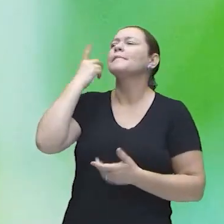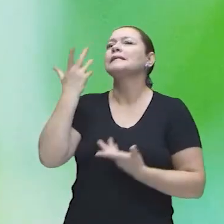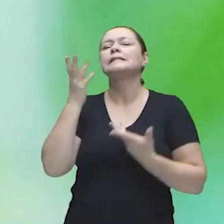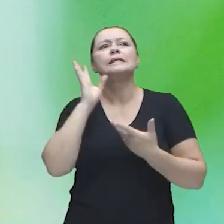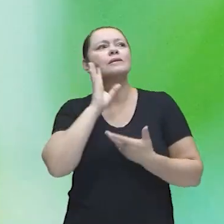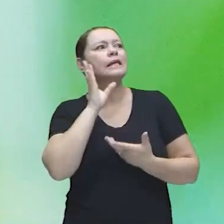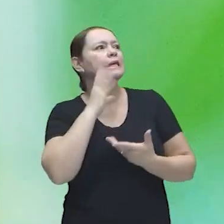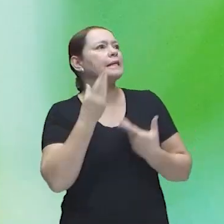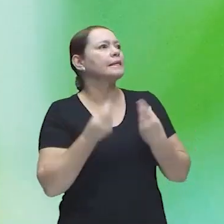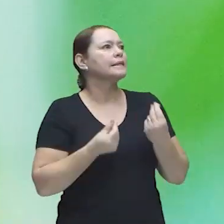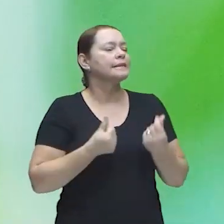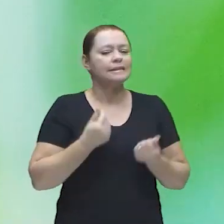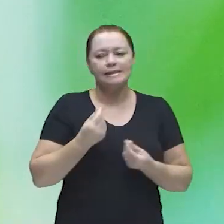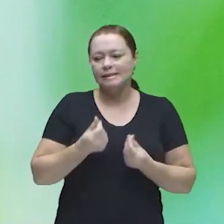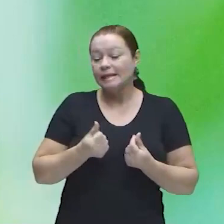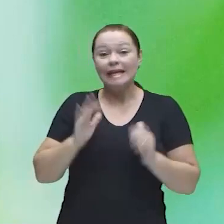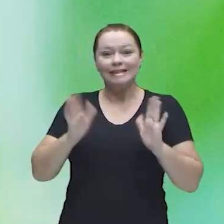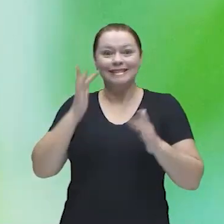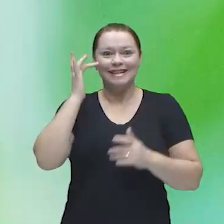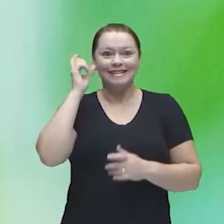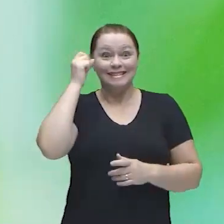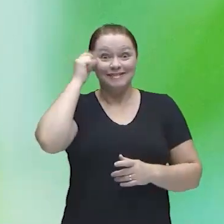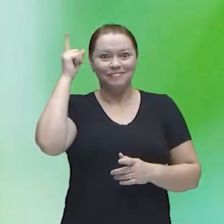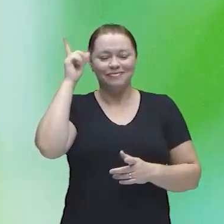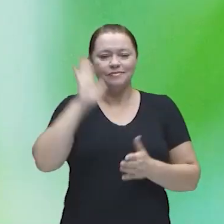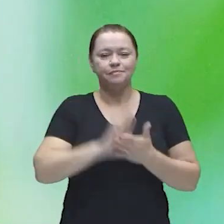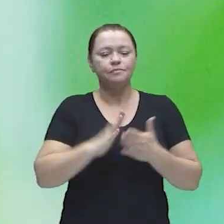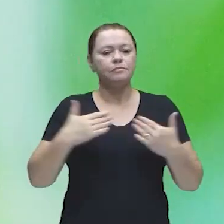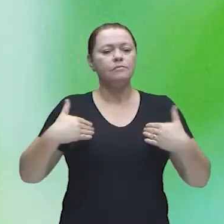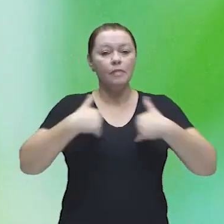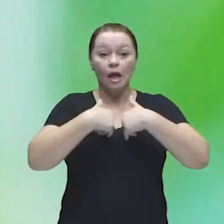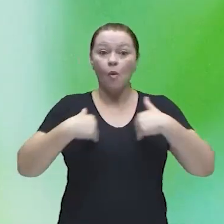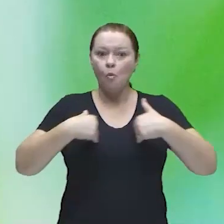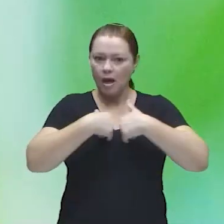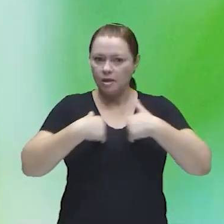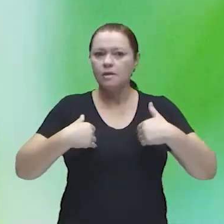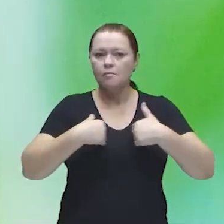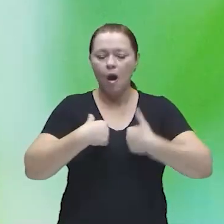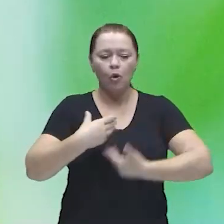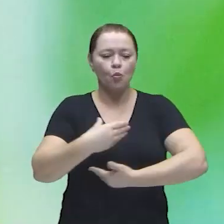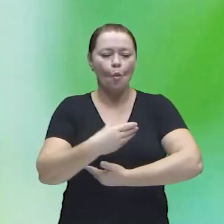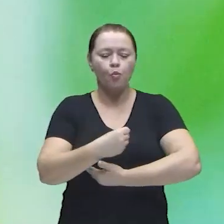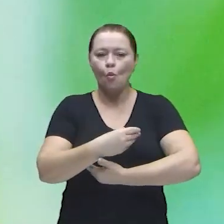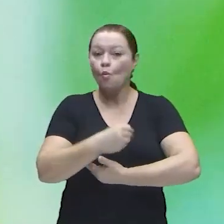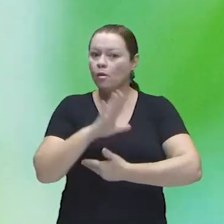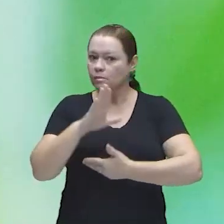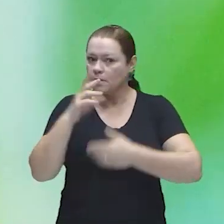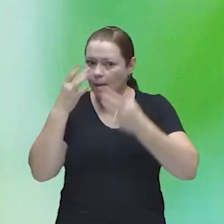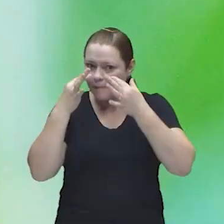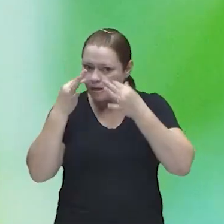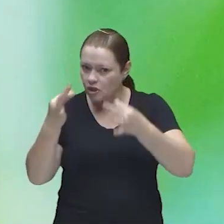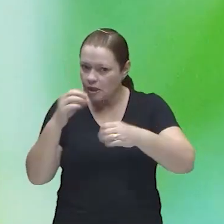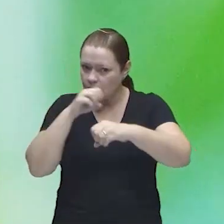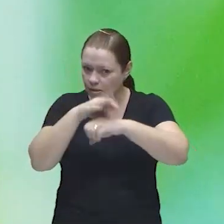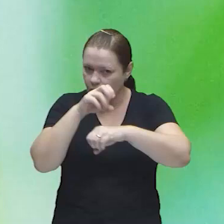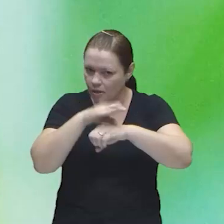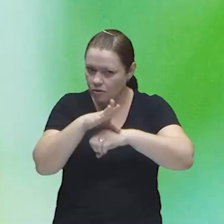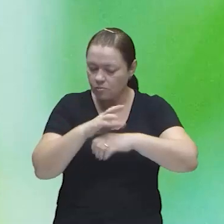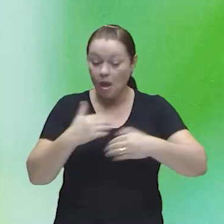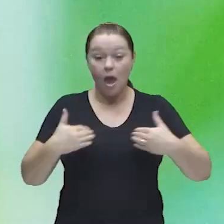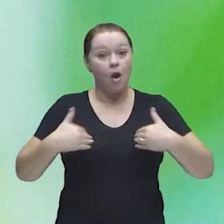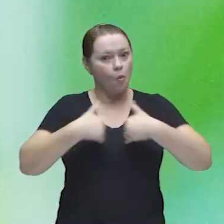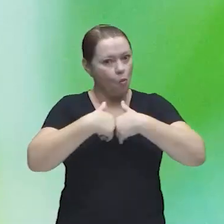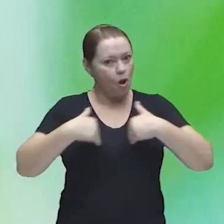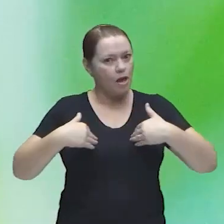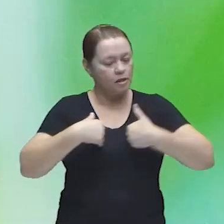legal. Já sei. É um animal mamífero, preste atenção nas pistas. É um animal